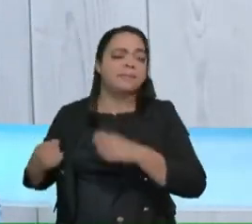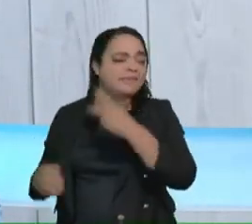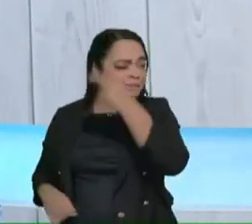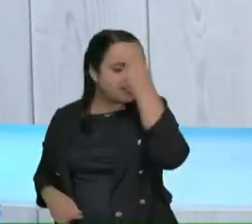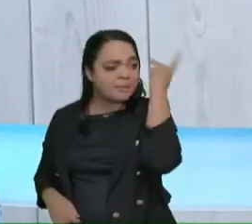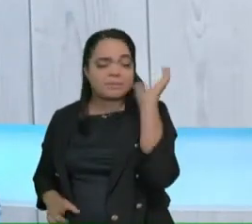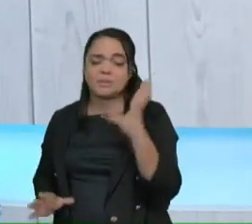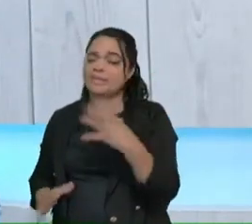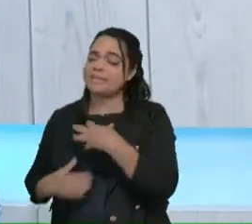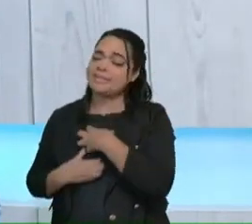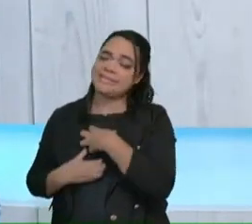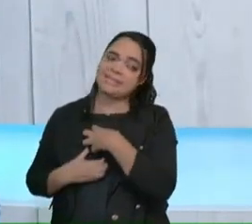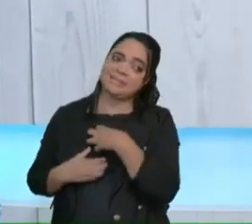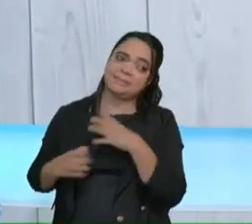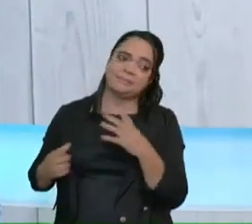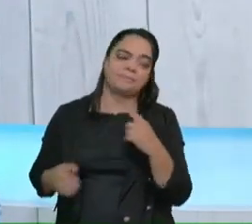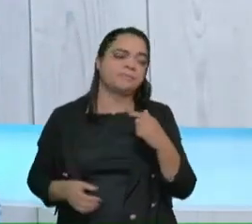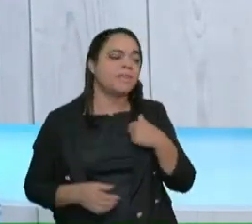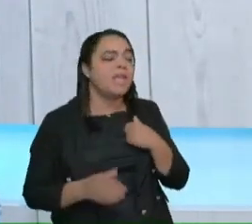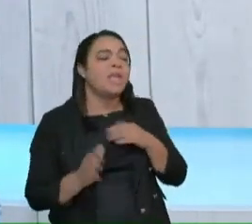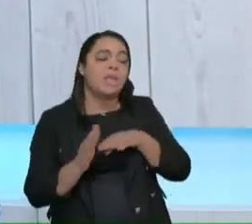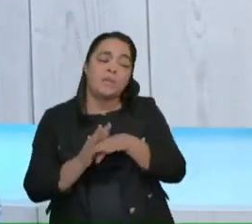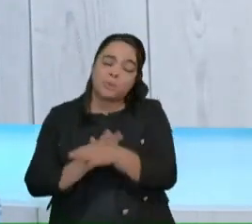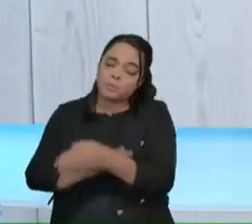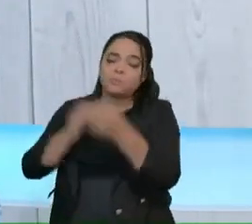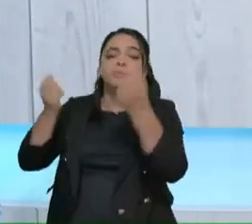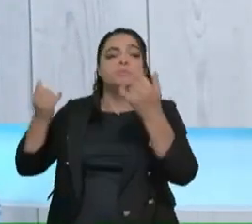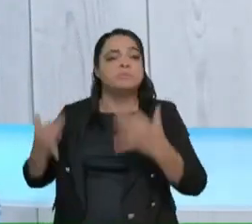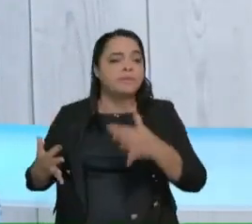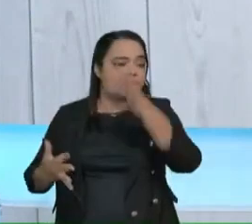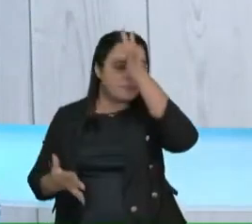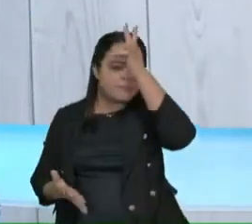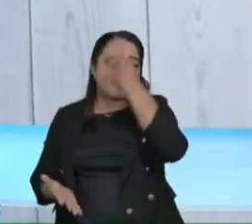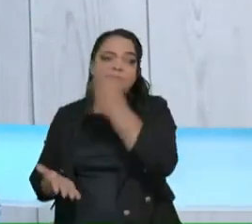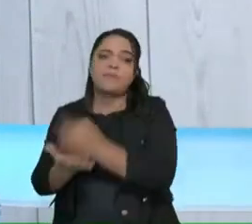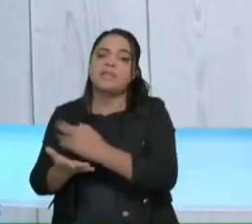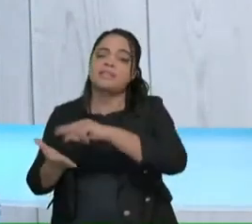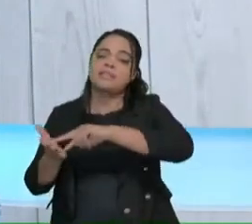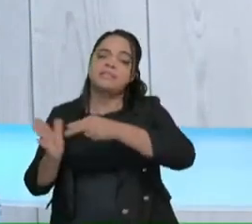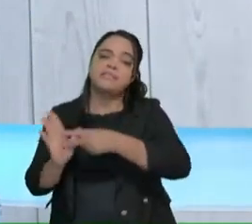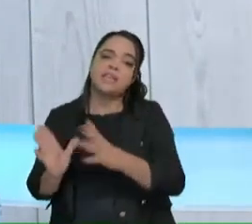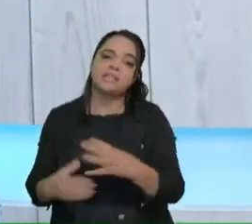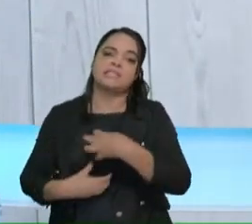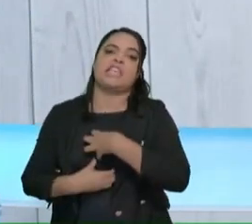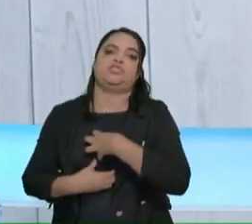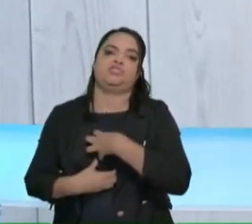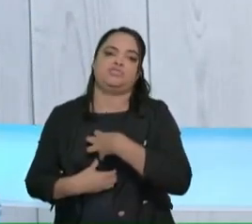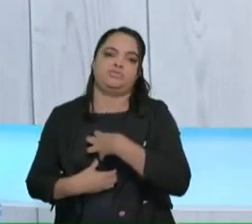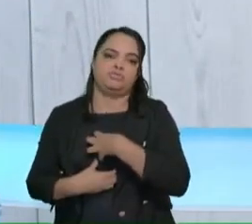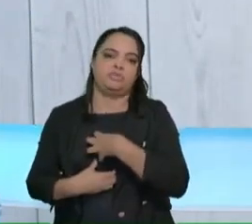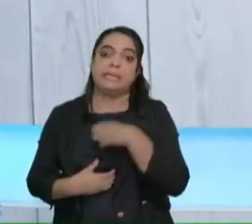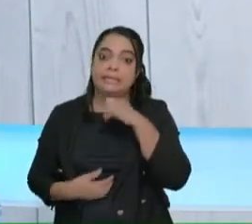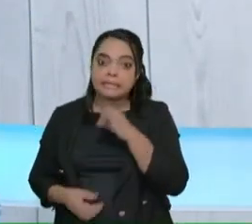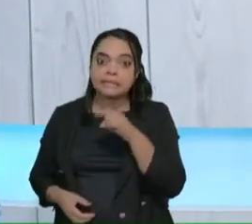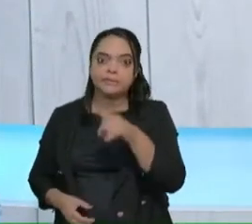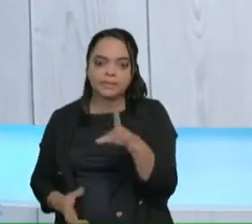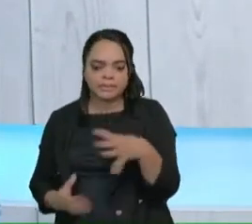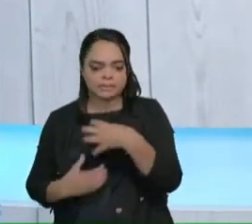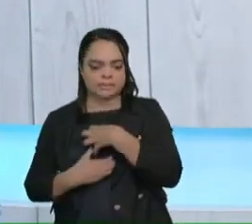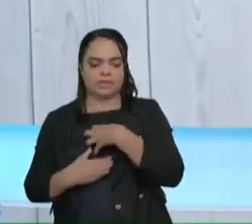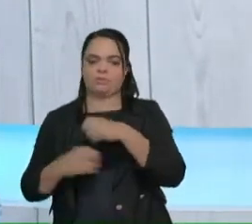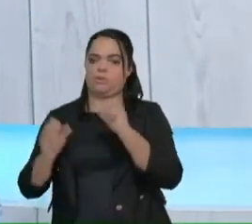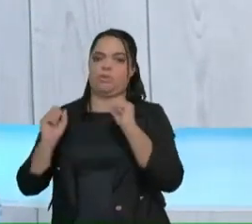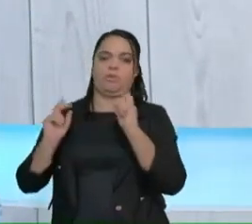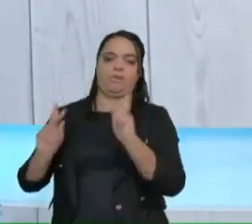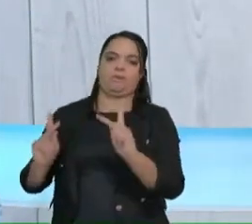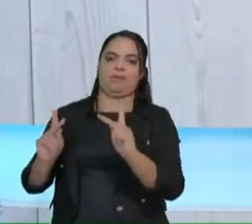pessoa sinta isso eu costumo dizer que fé é sentimento então se você sente você sente